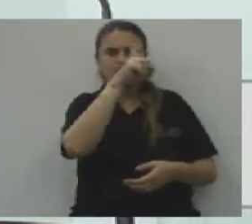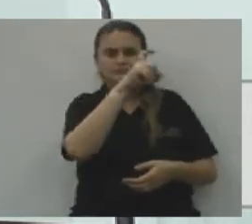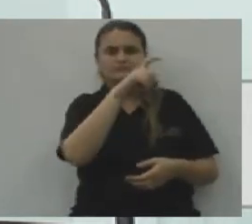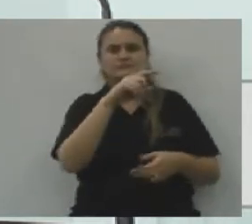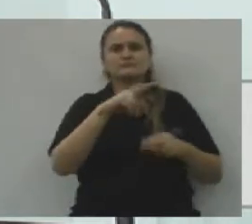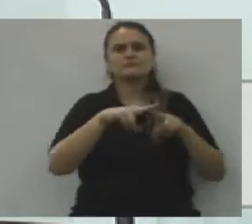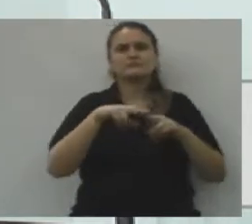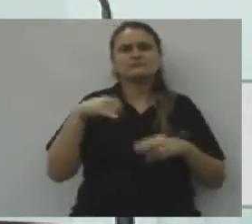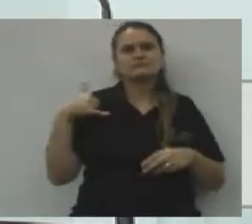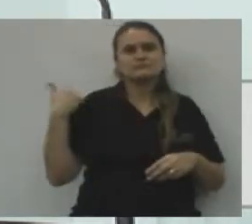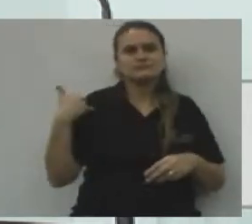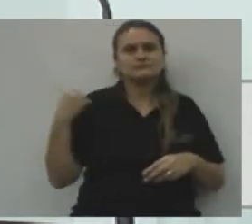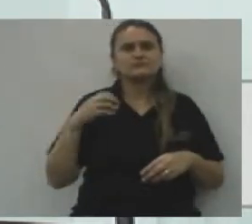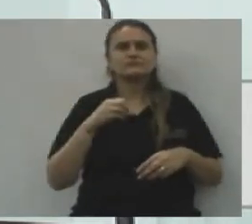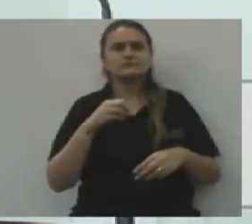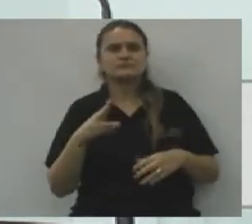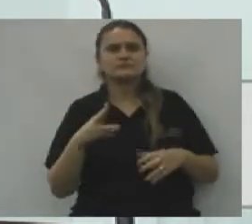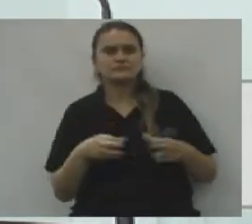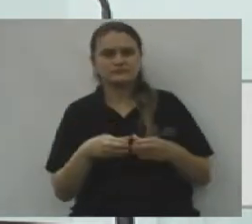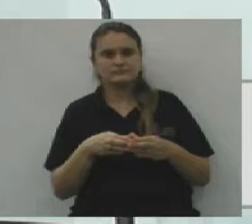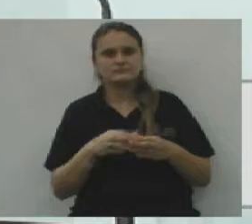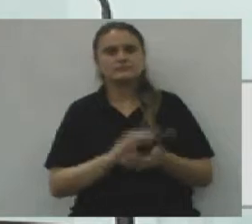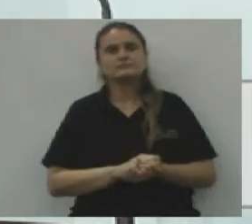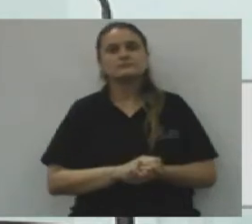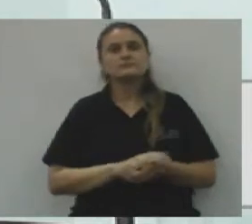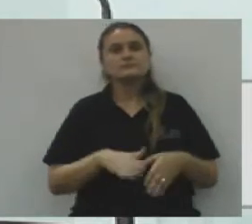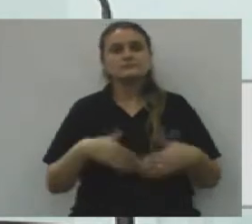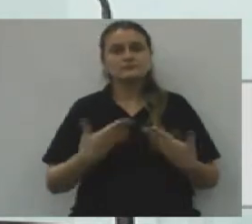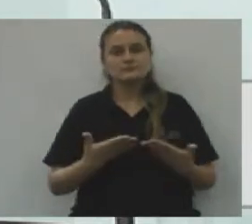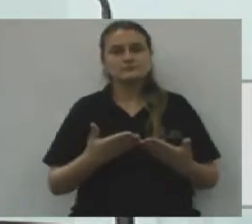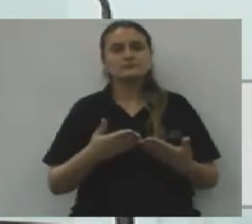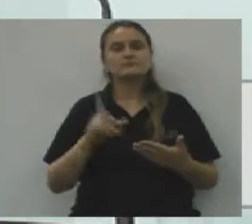faixa etária ou de grupo. Portanto,